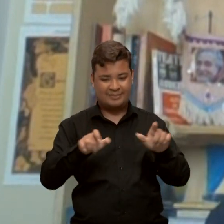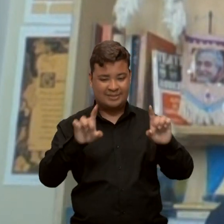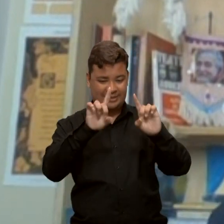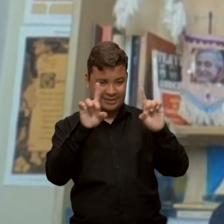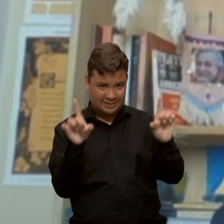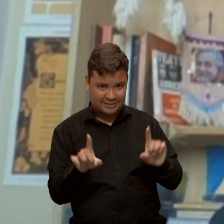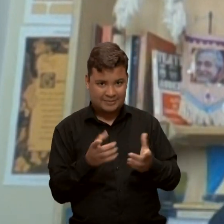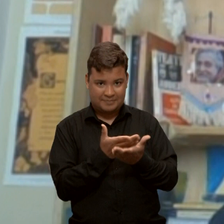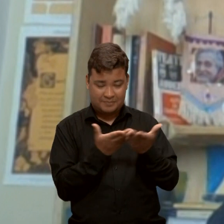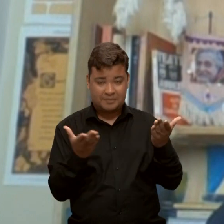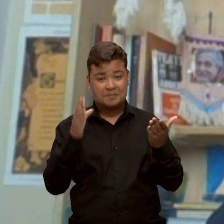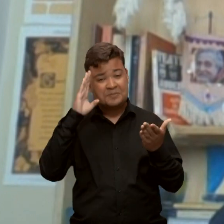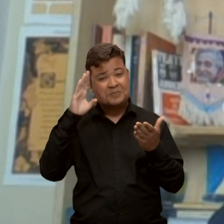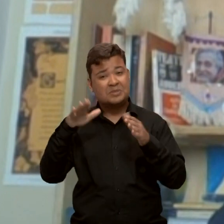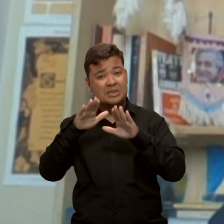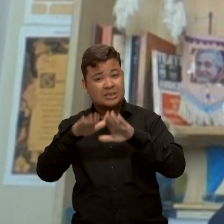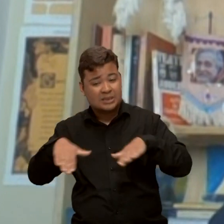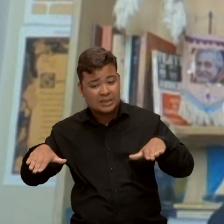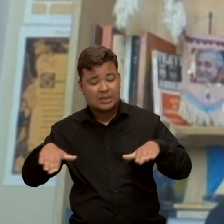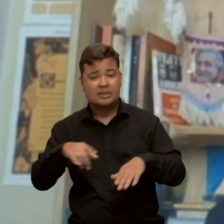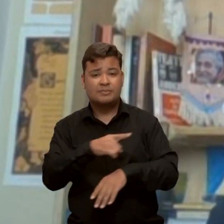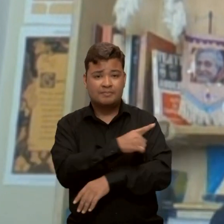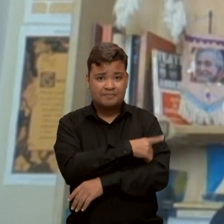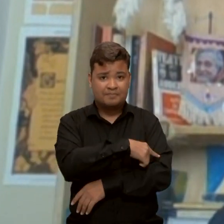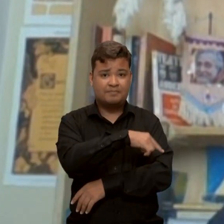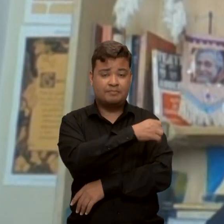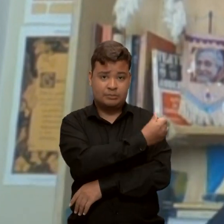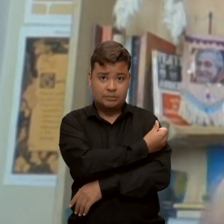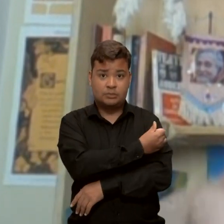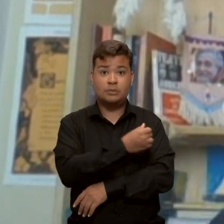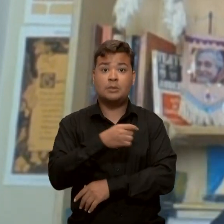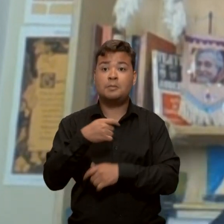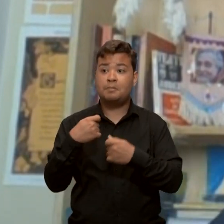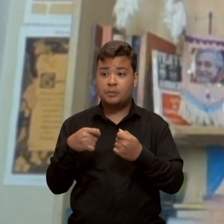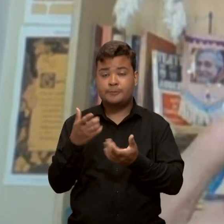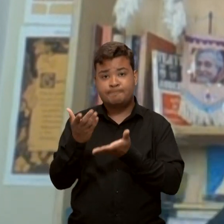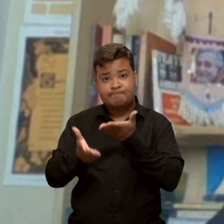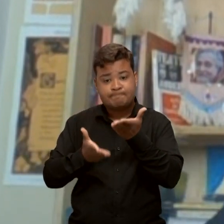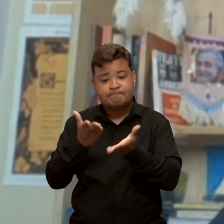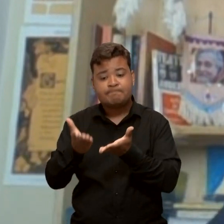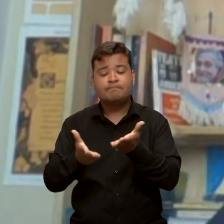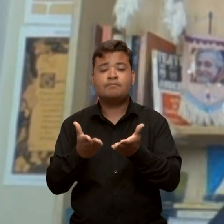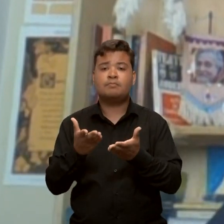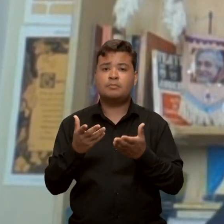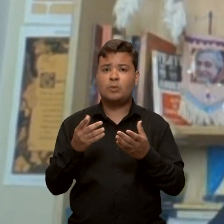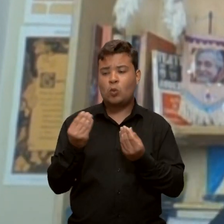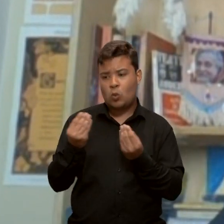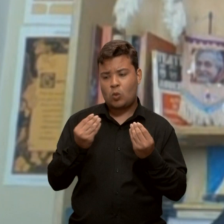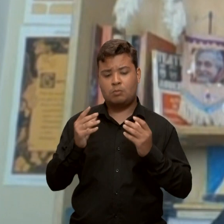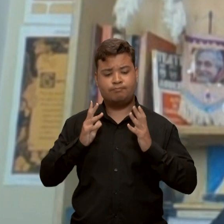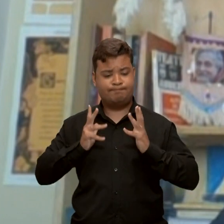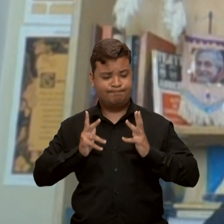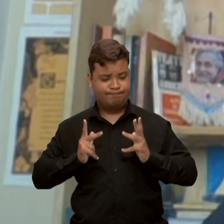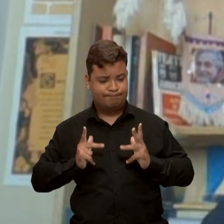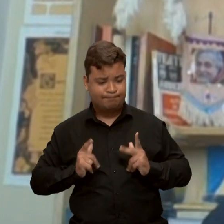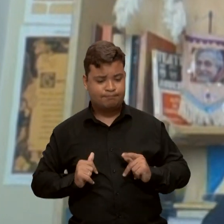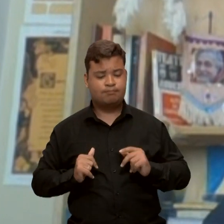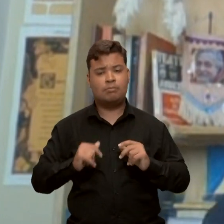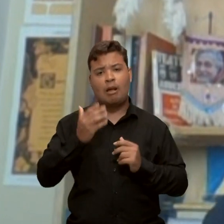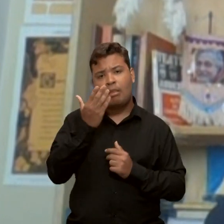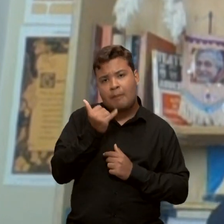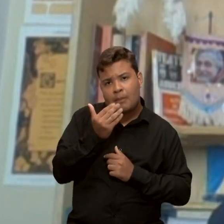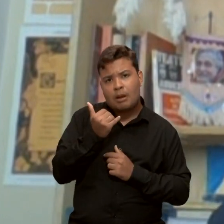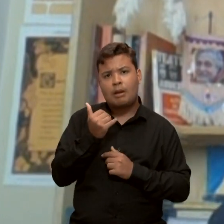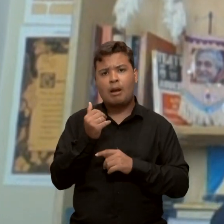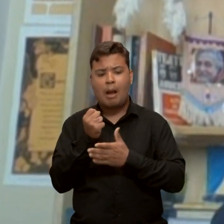dissocia, né, ainda mais as crianças, da educação infantil, o cuidado da educação, além desse cuidado, da higiene, da alimentação, de todo esse apoio, a gente